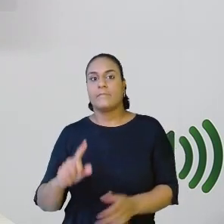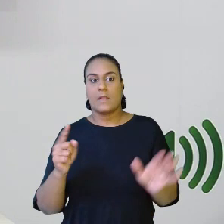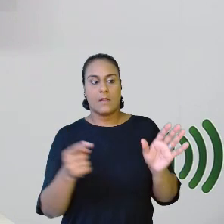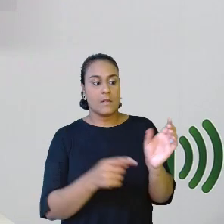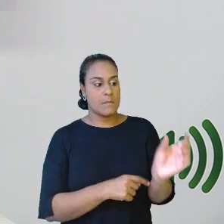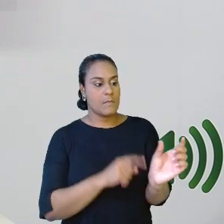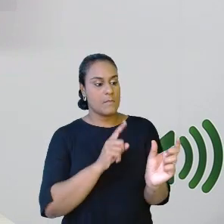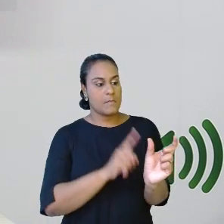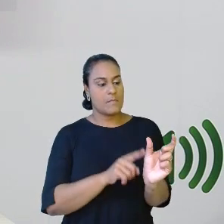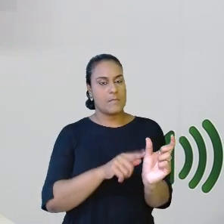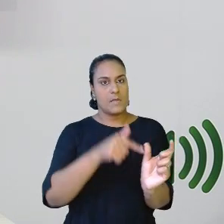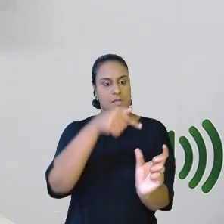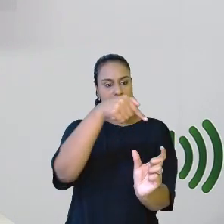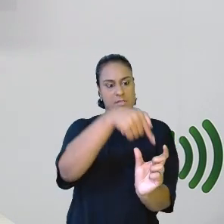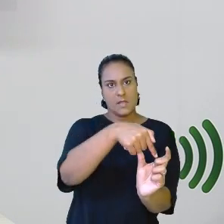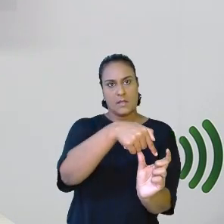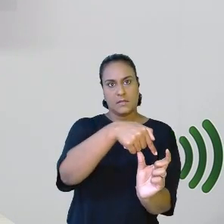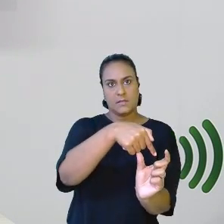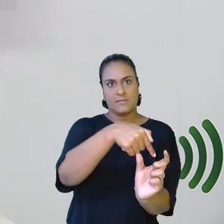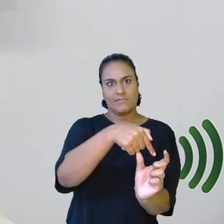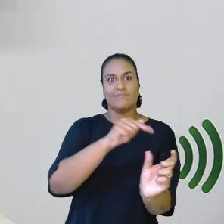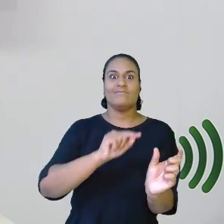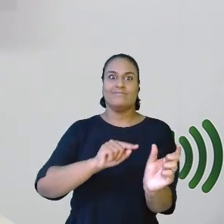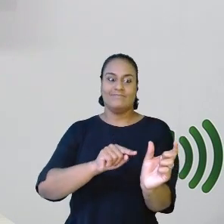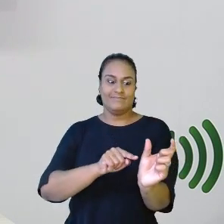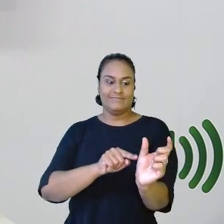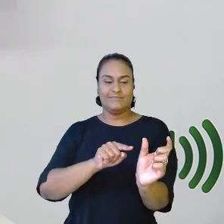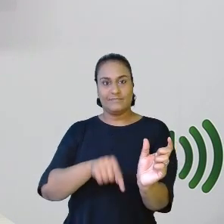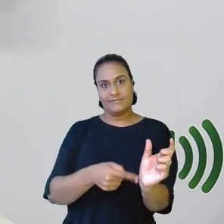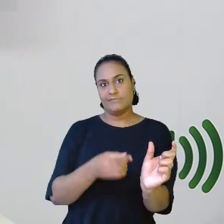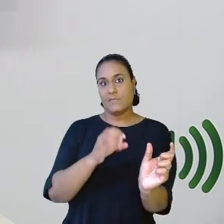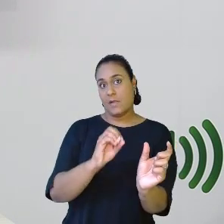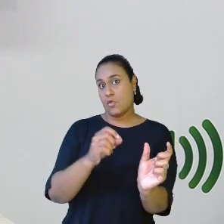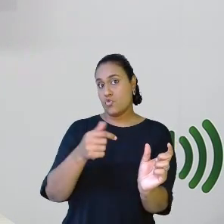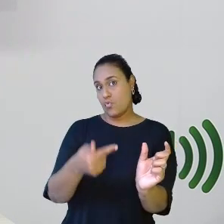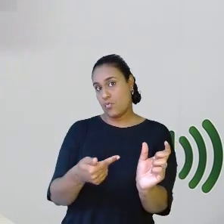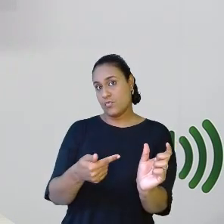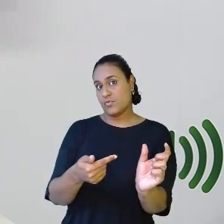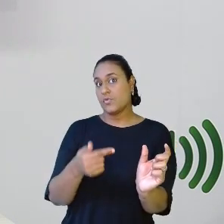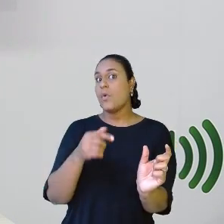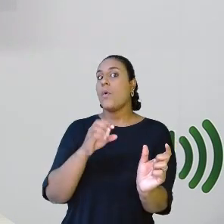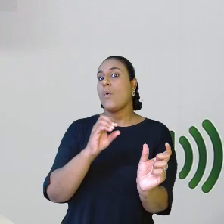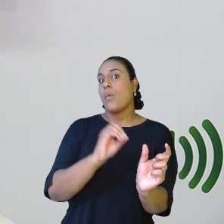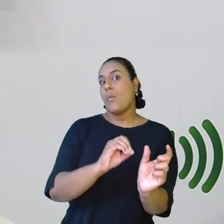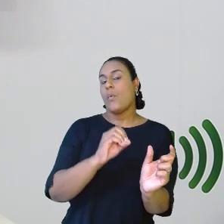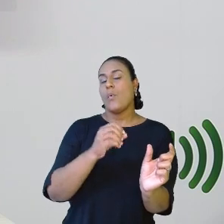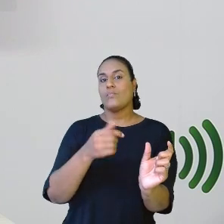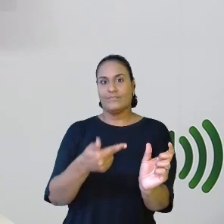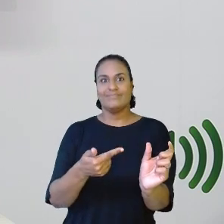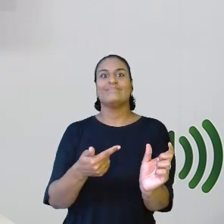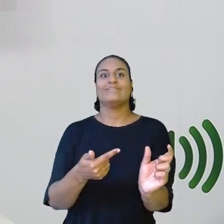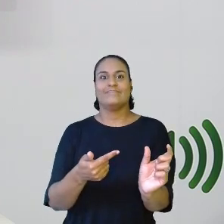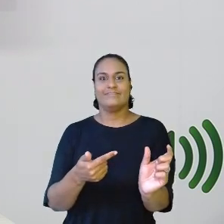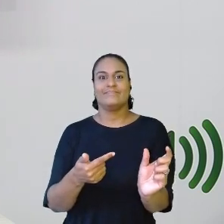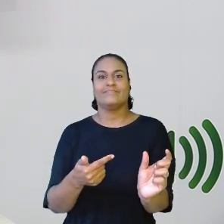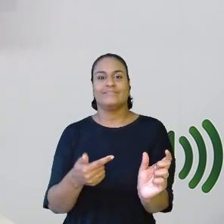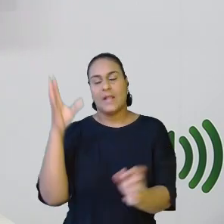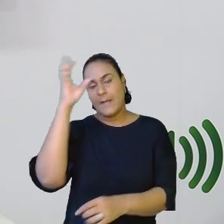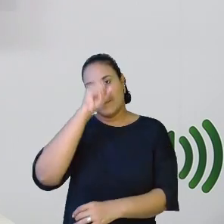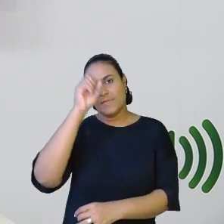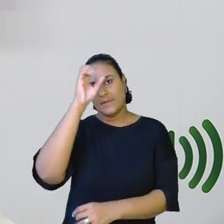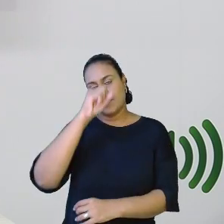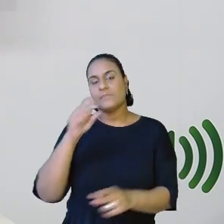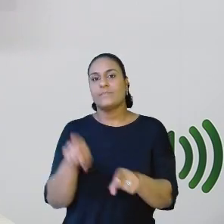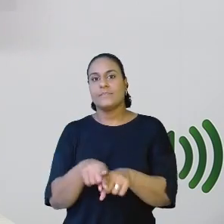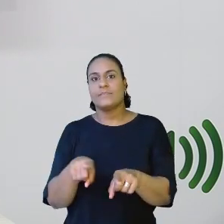por exemplo, 7 inteiros e 2 centésimos, ou 2 décimos, aprendemos isso